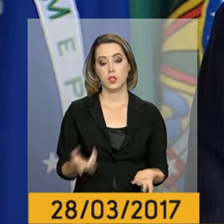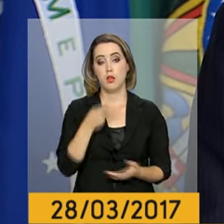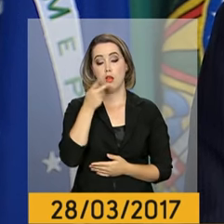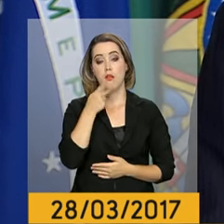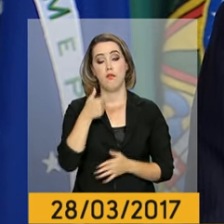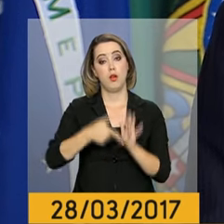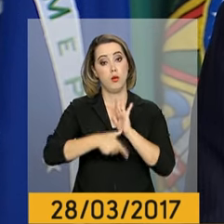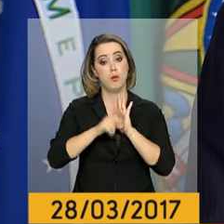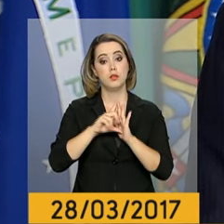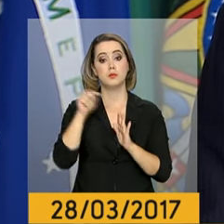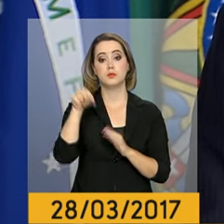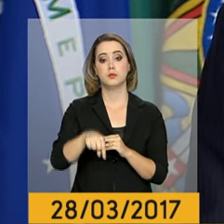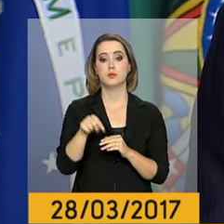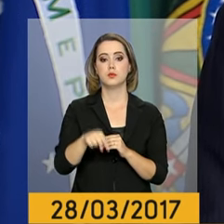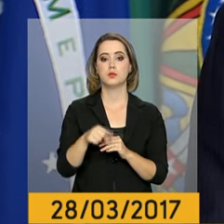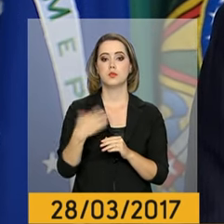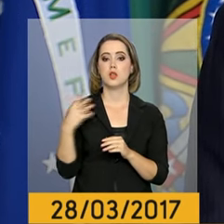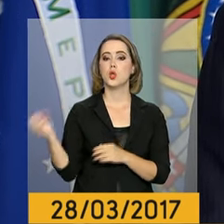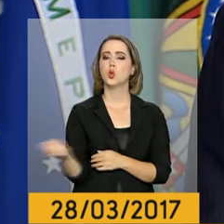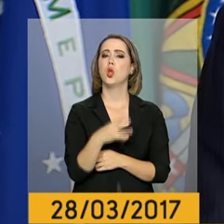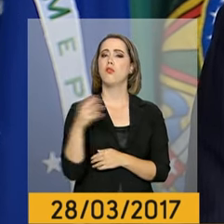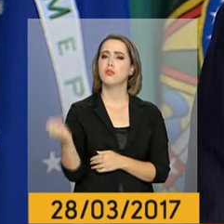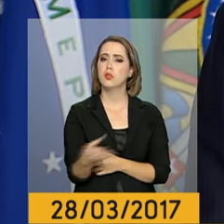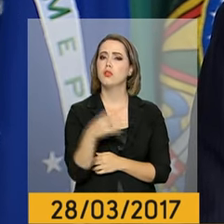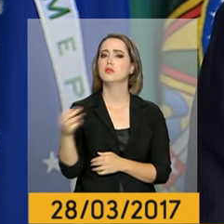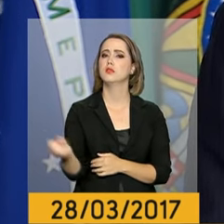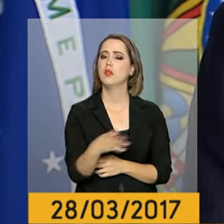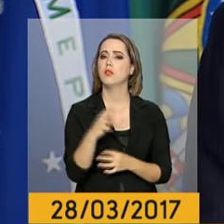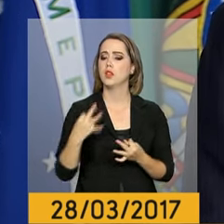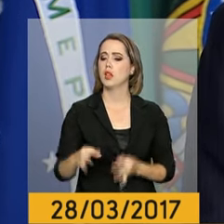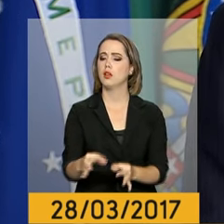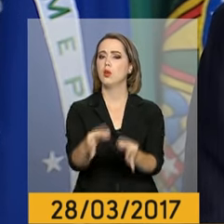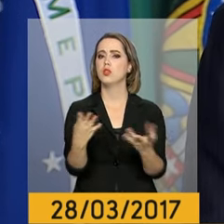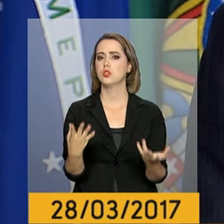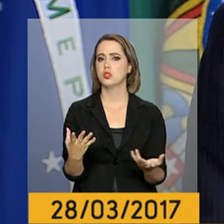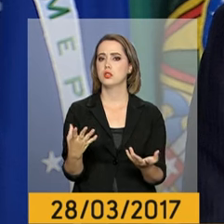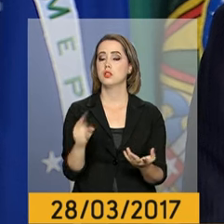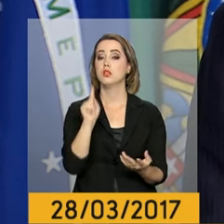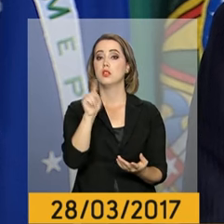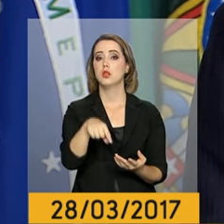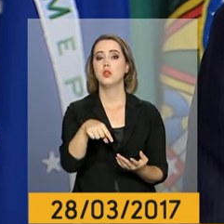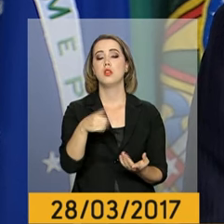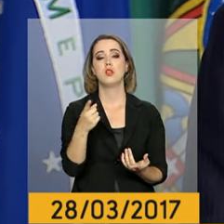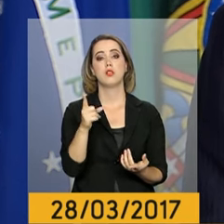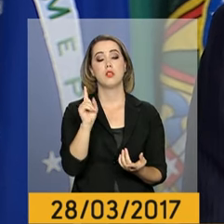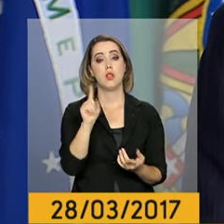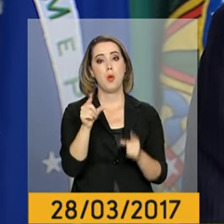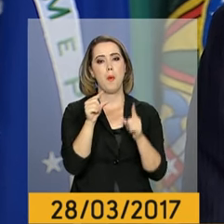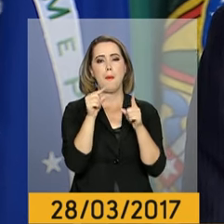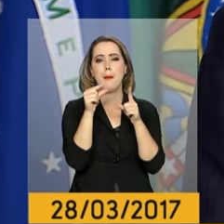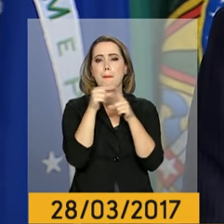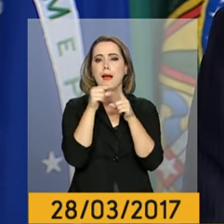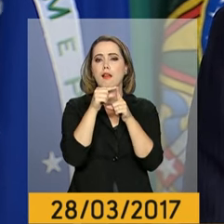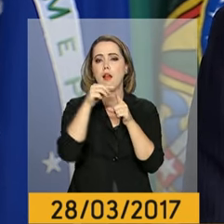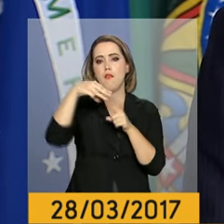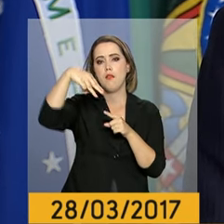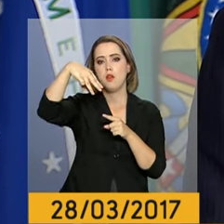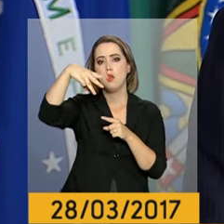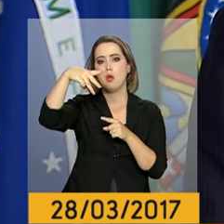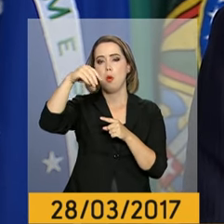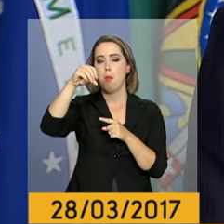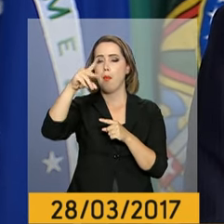trou aqui muito em modernização e a modernização é uma palavra conectada